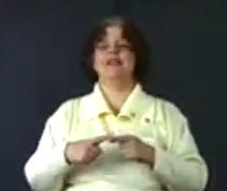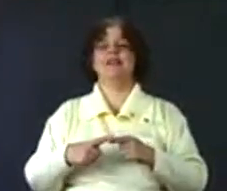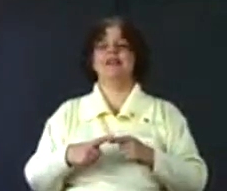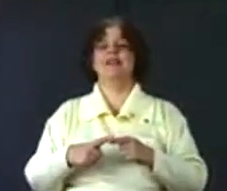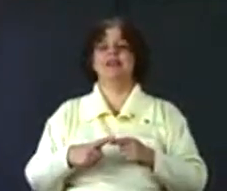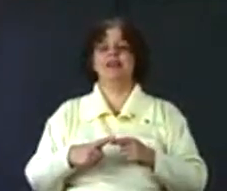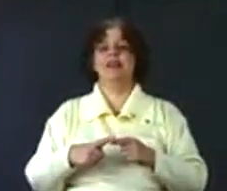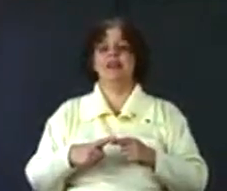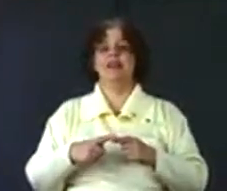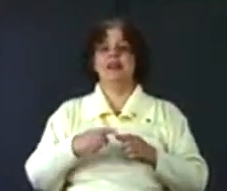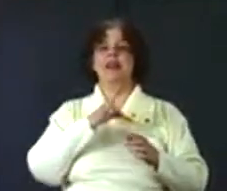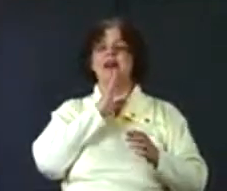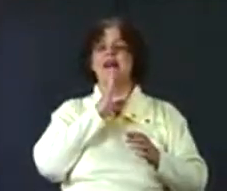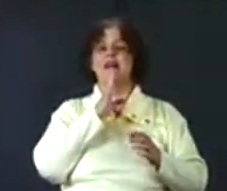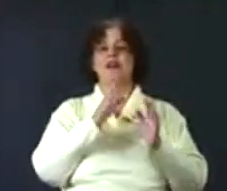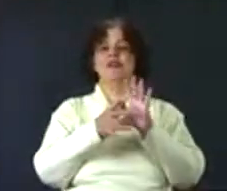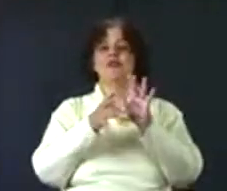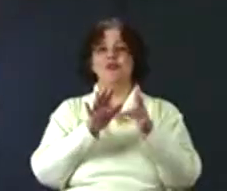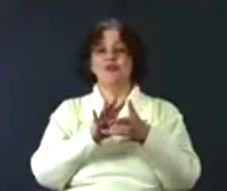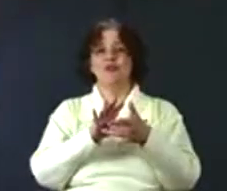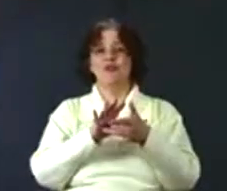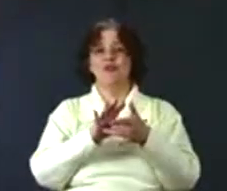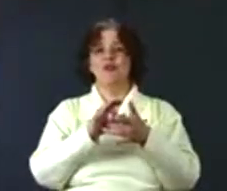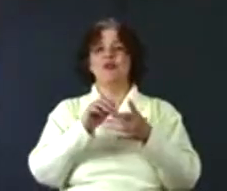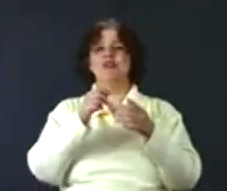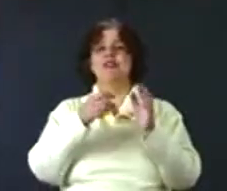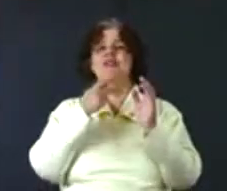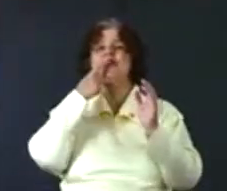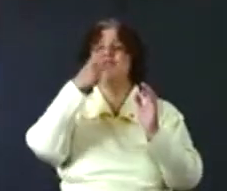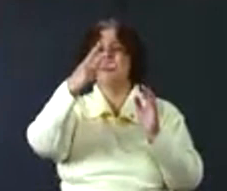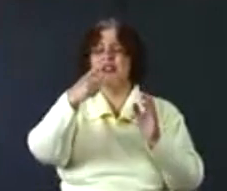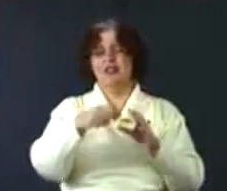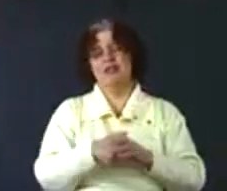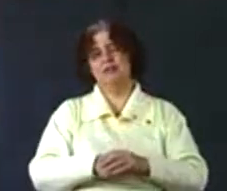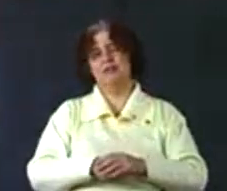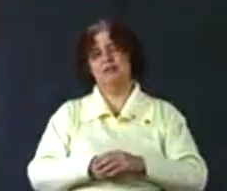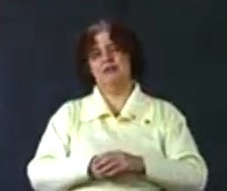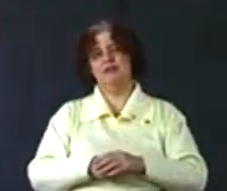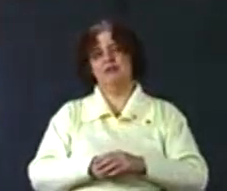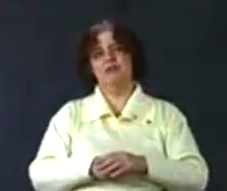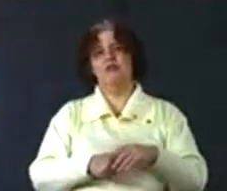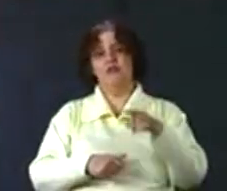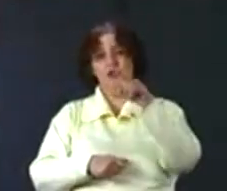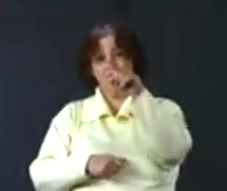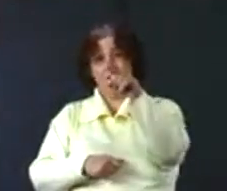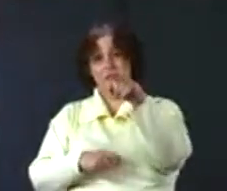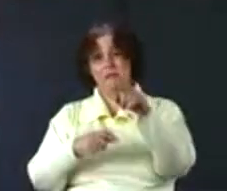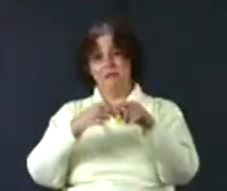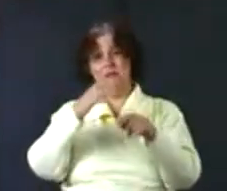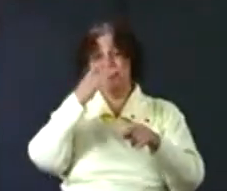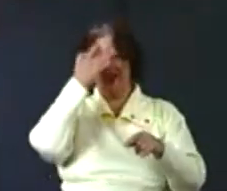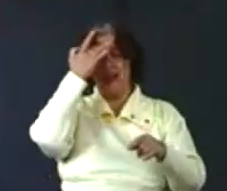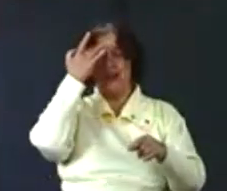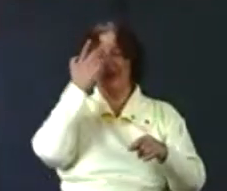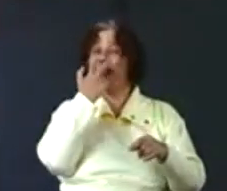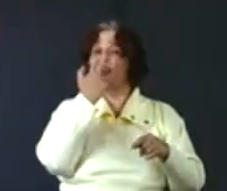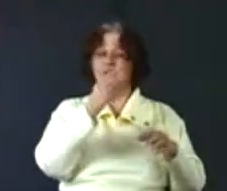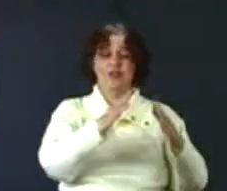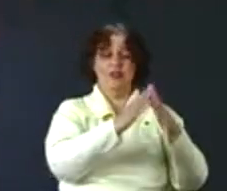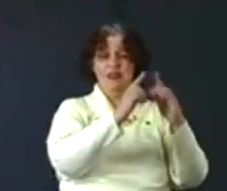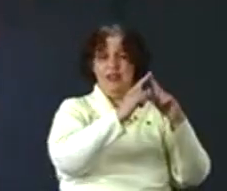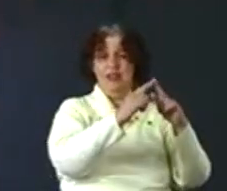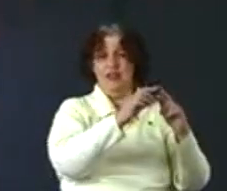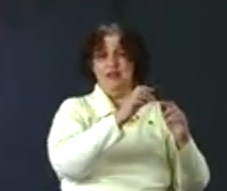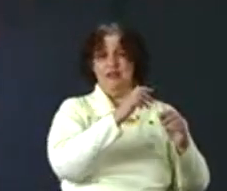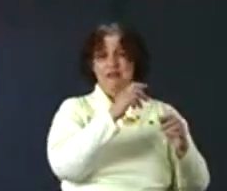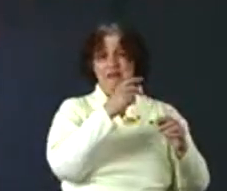essa revelação do Senhor Jesus, mas o próprio Senhor Jesus vai fazer uma afirmação: você pensa que é pobre, minha amada igreja,